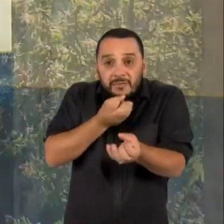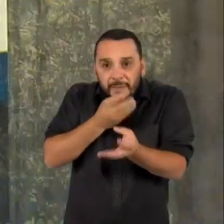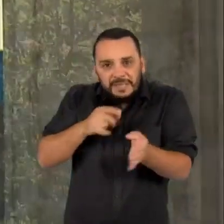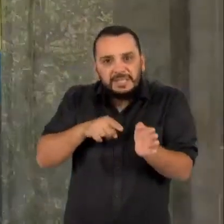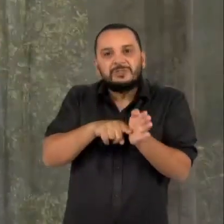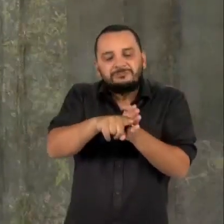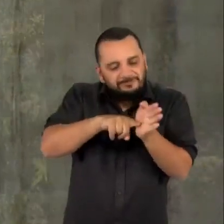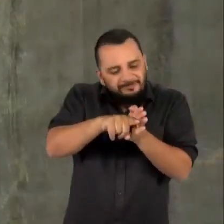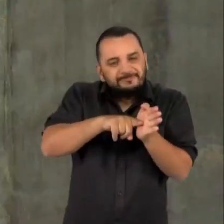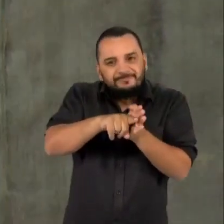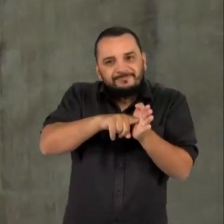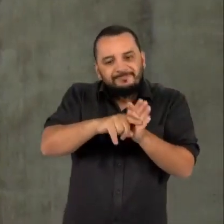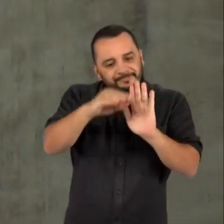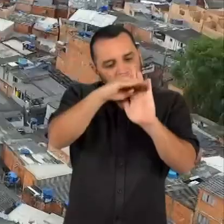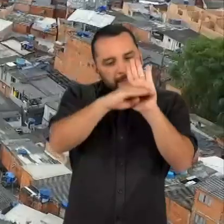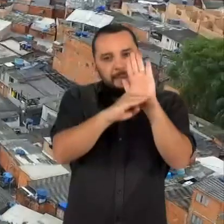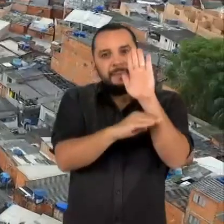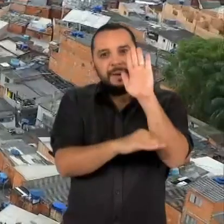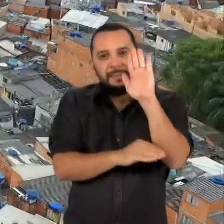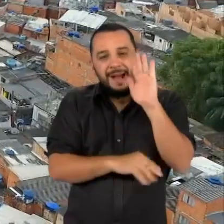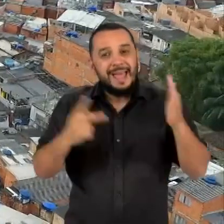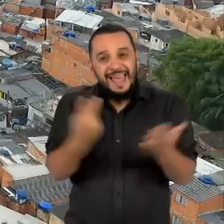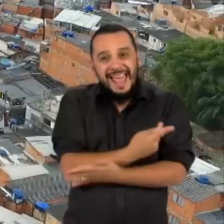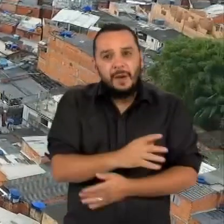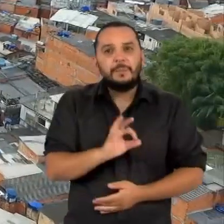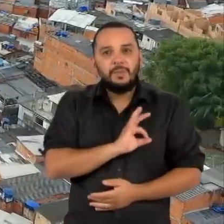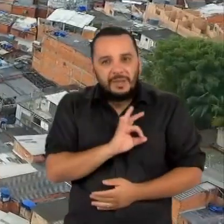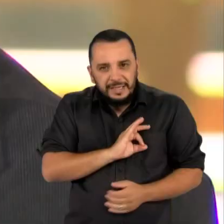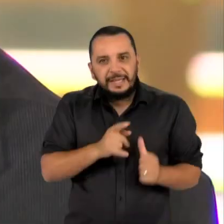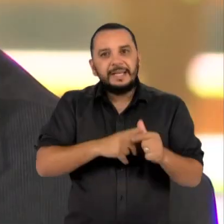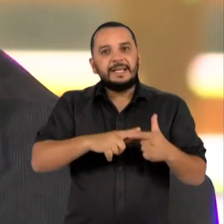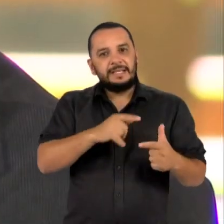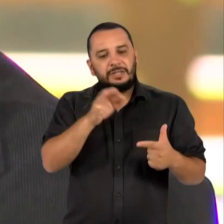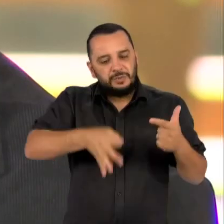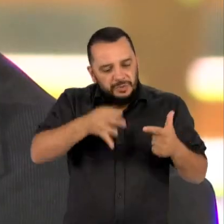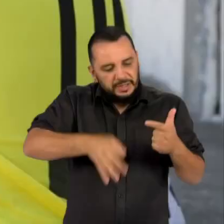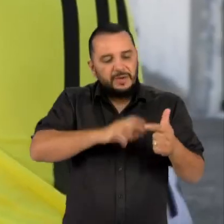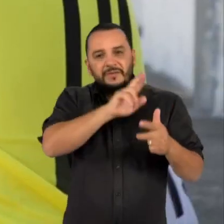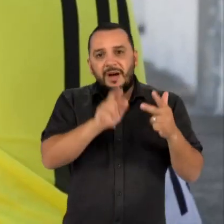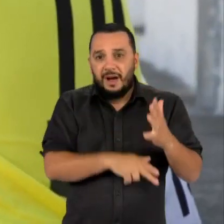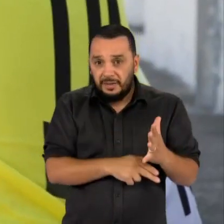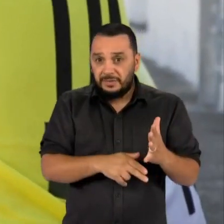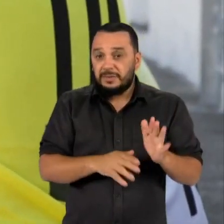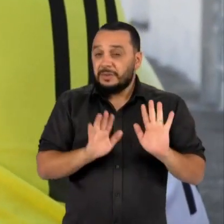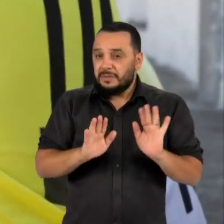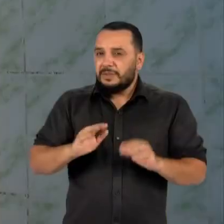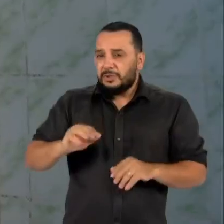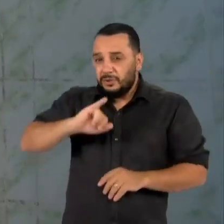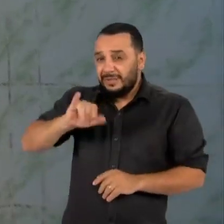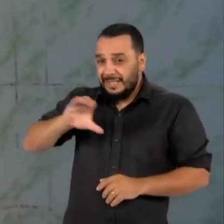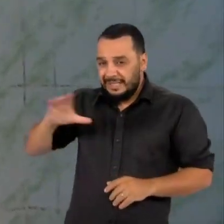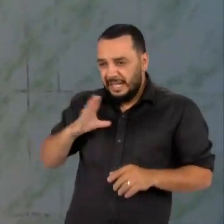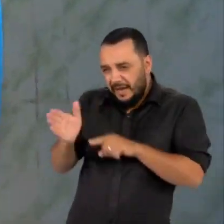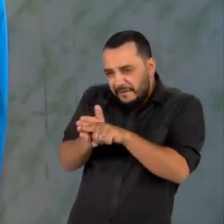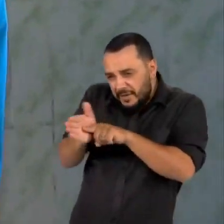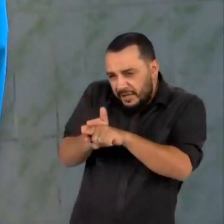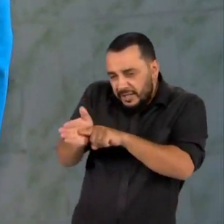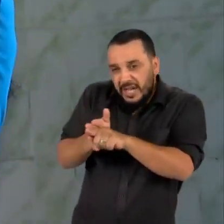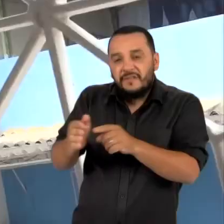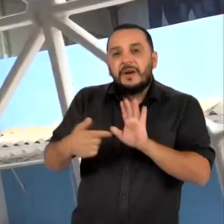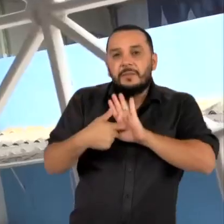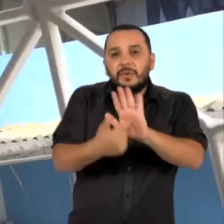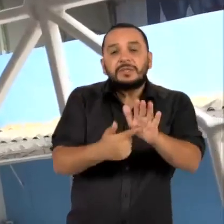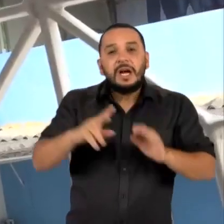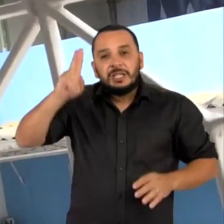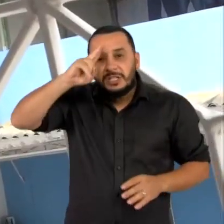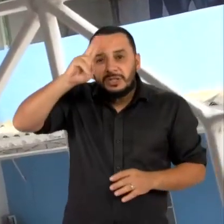por erros dos agentes públicos a equipe de jornalismo da tv cultura num trabalho de investigação leva até você histórias